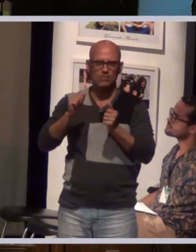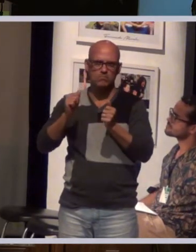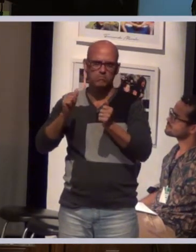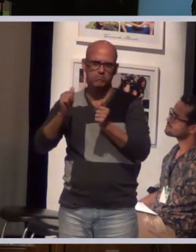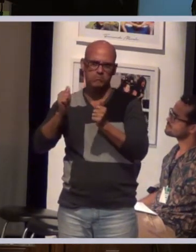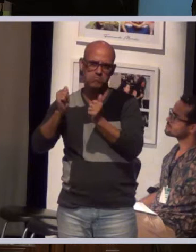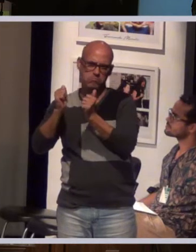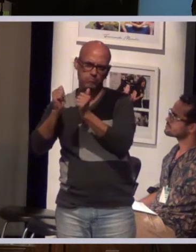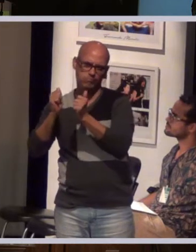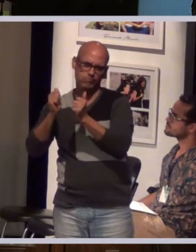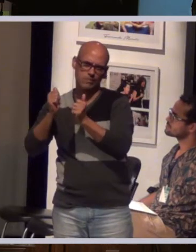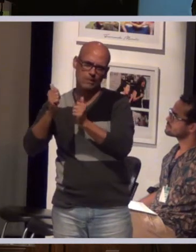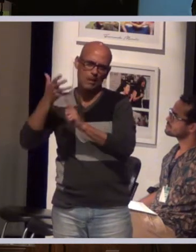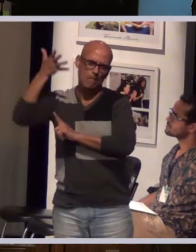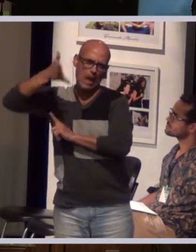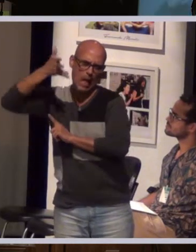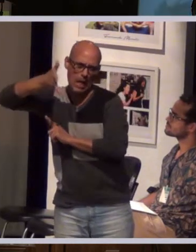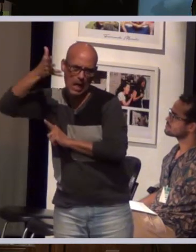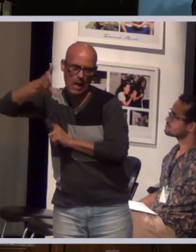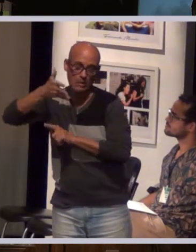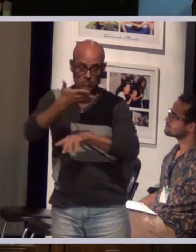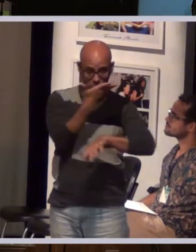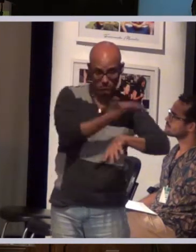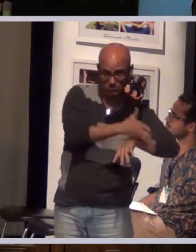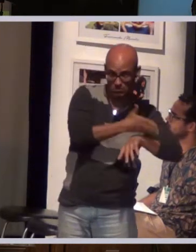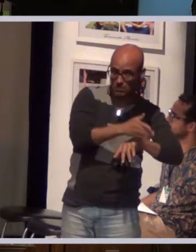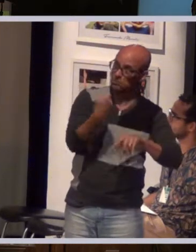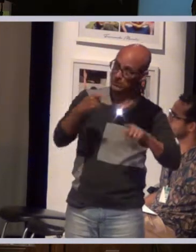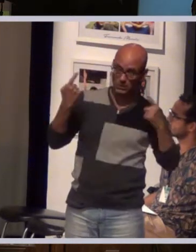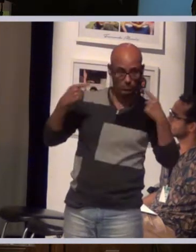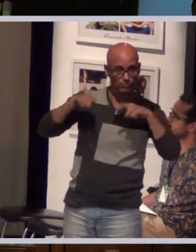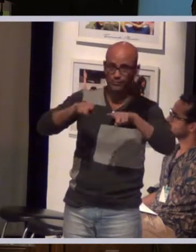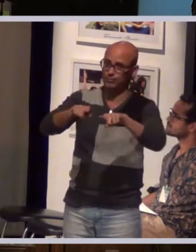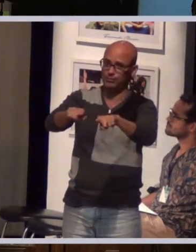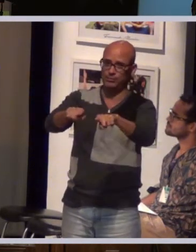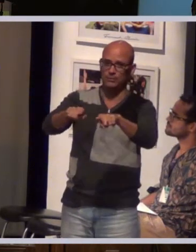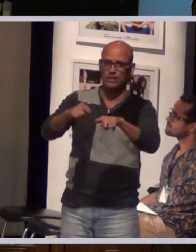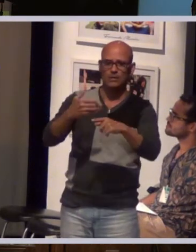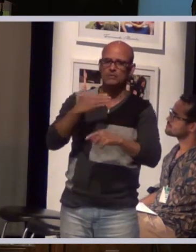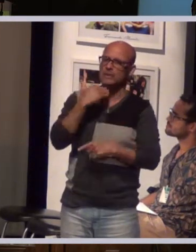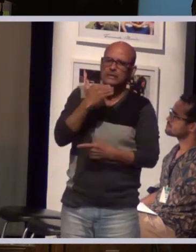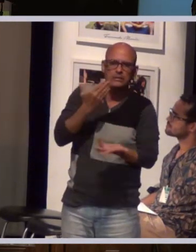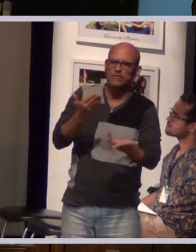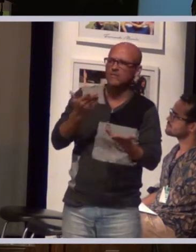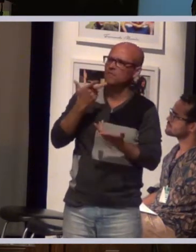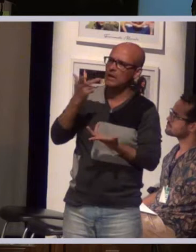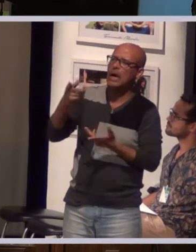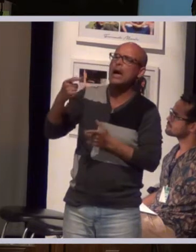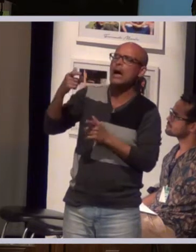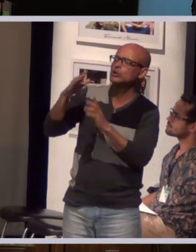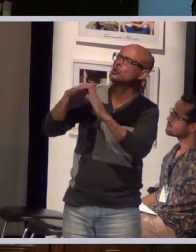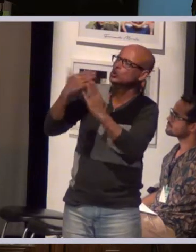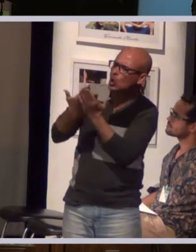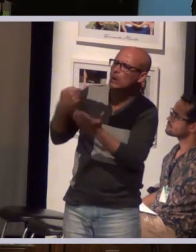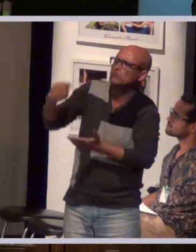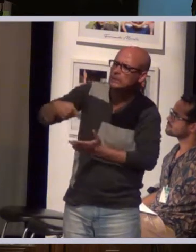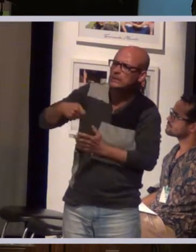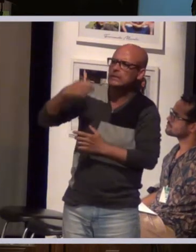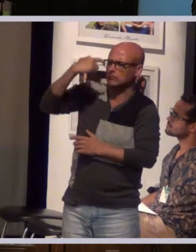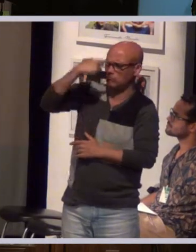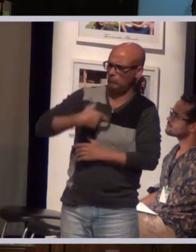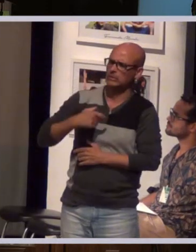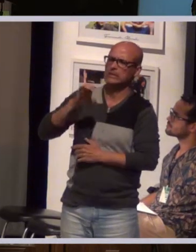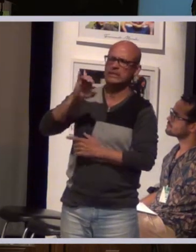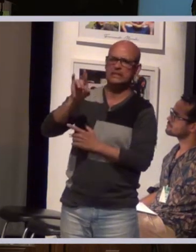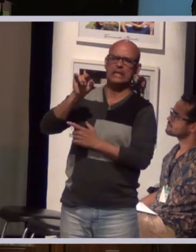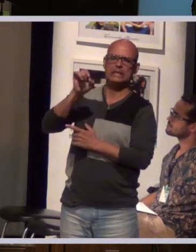né? Não adianta a gente defender uma escola cidadã e depois, na hora da prática, a gente